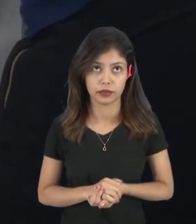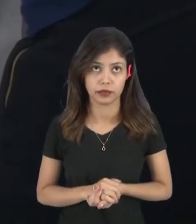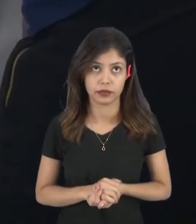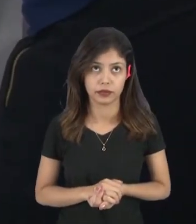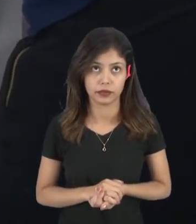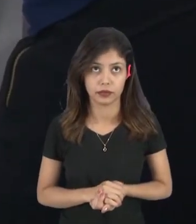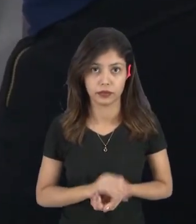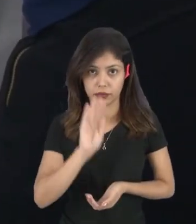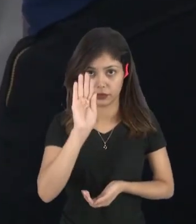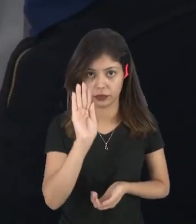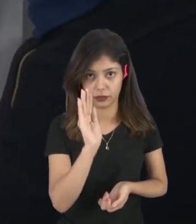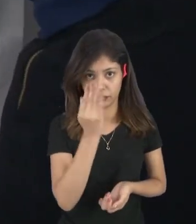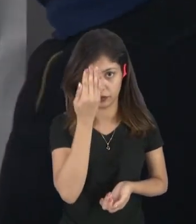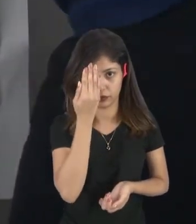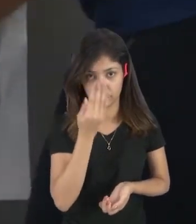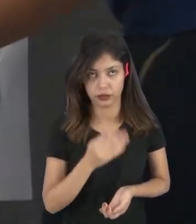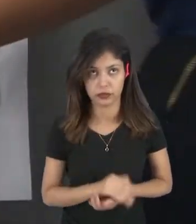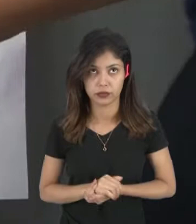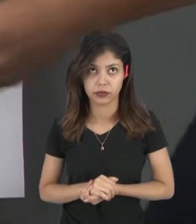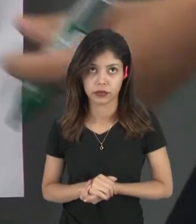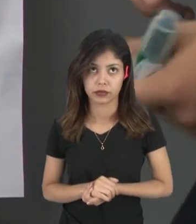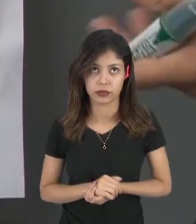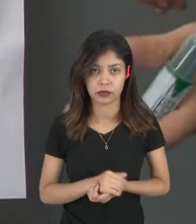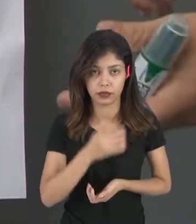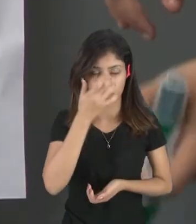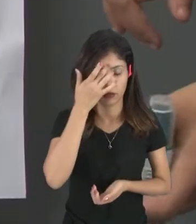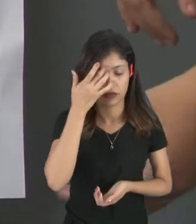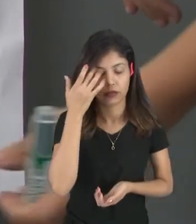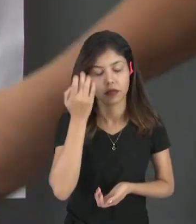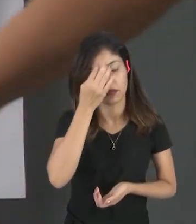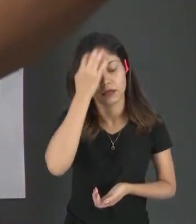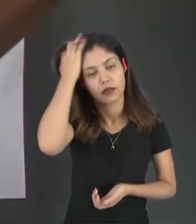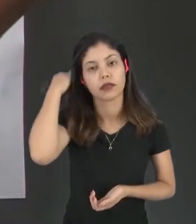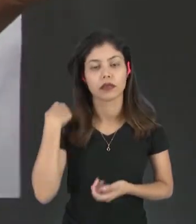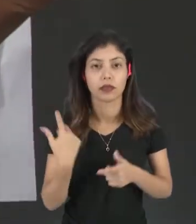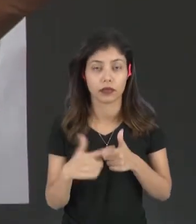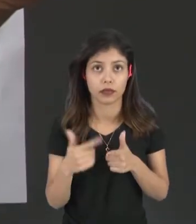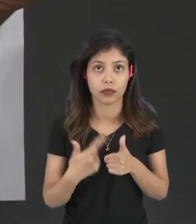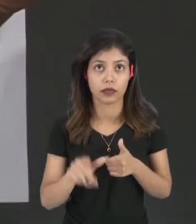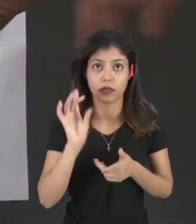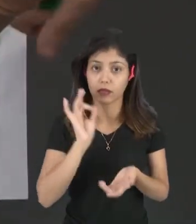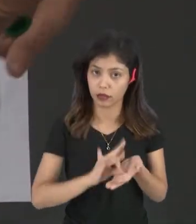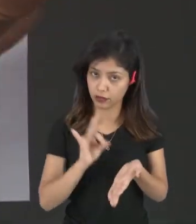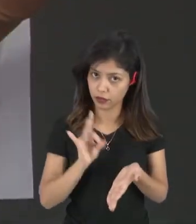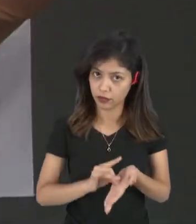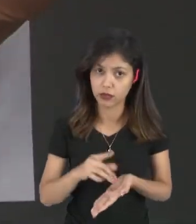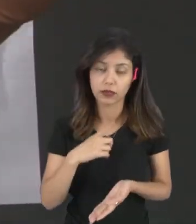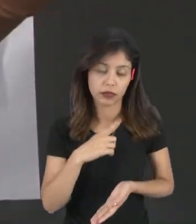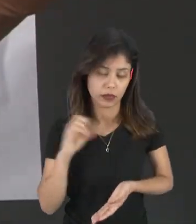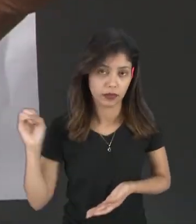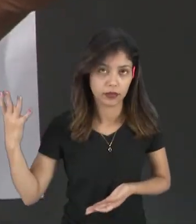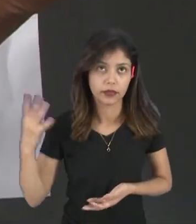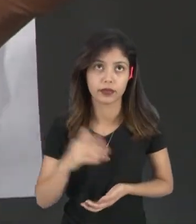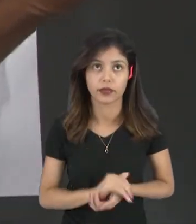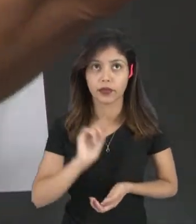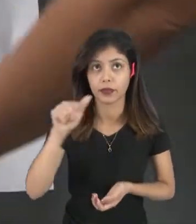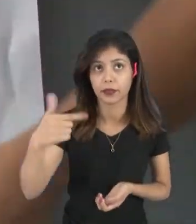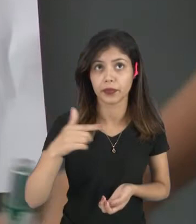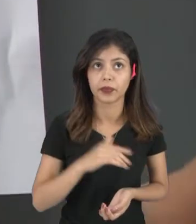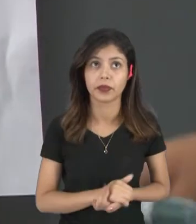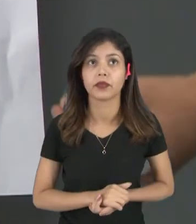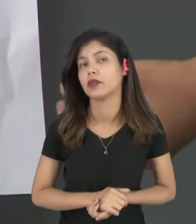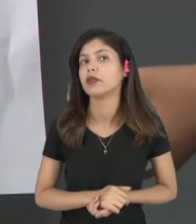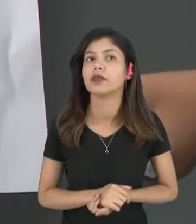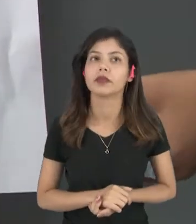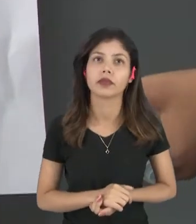É falso, ó. Condiz sim, ela mostra problemas realmente que acontecem. Aí depois diz, o enunciado do